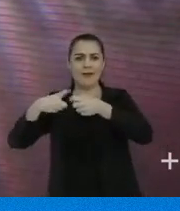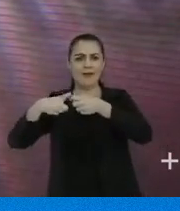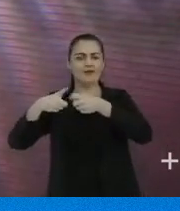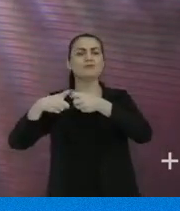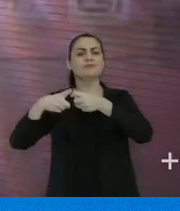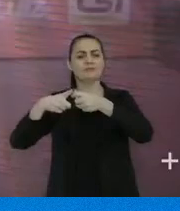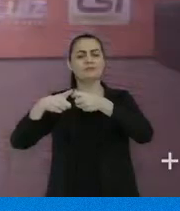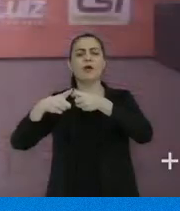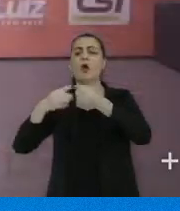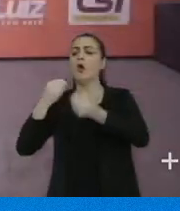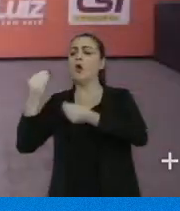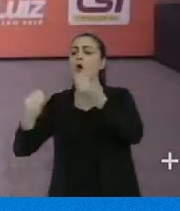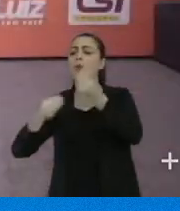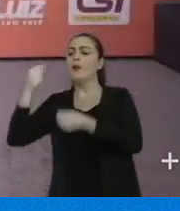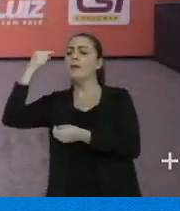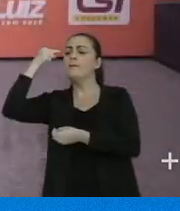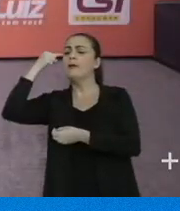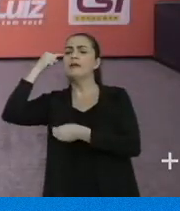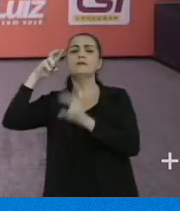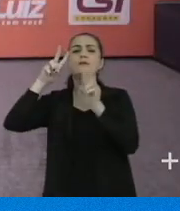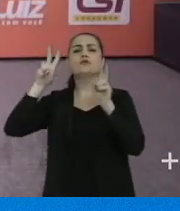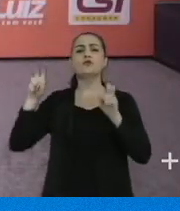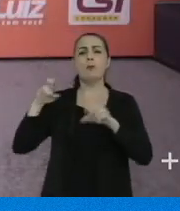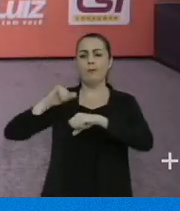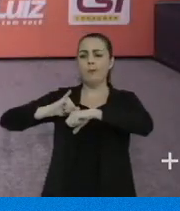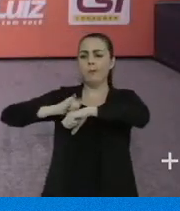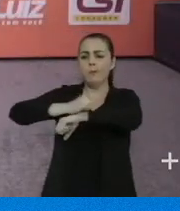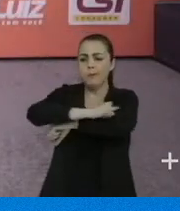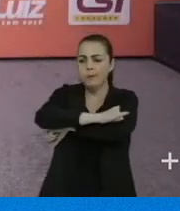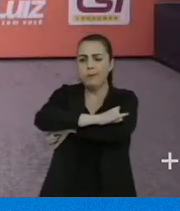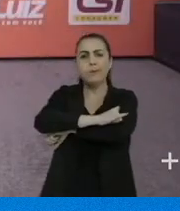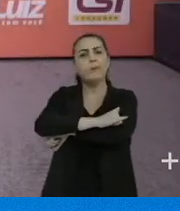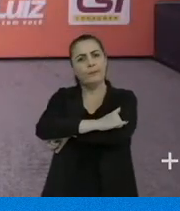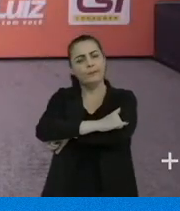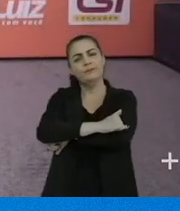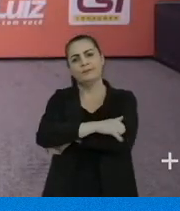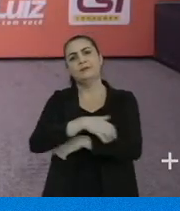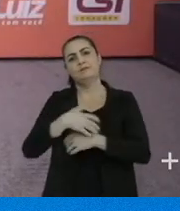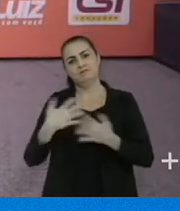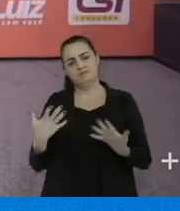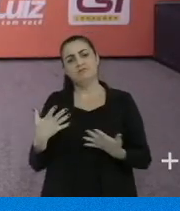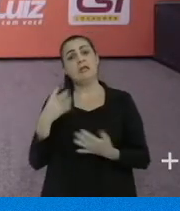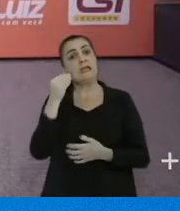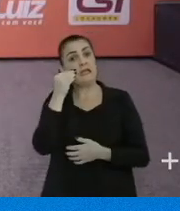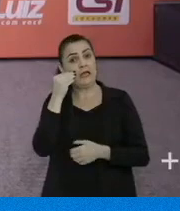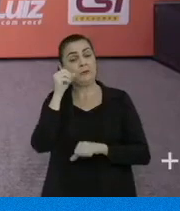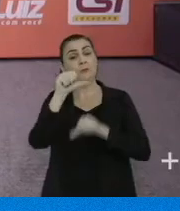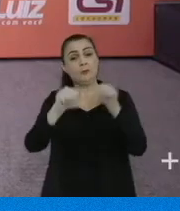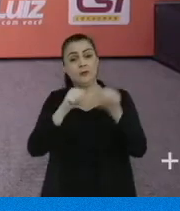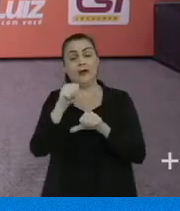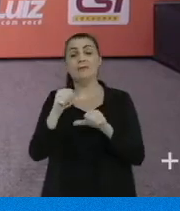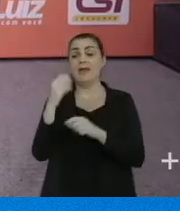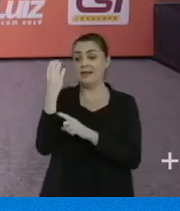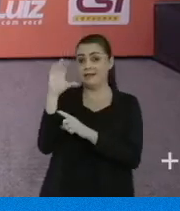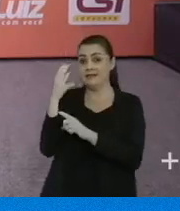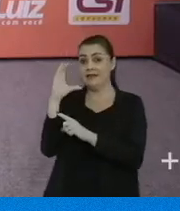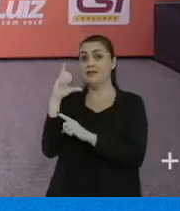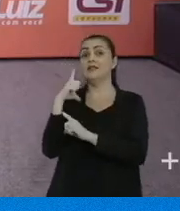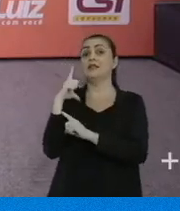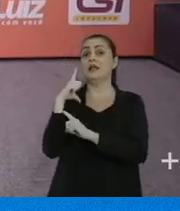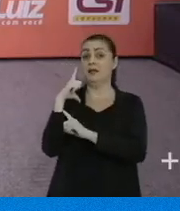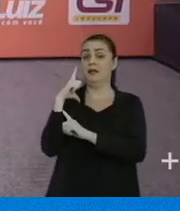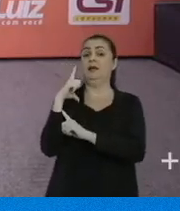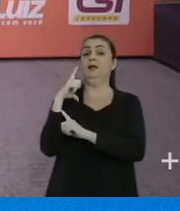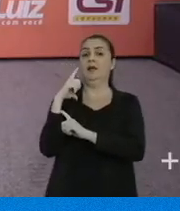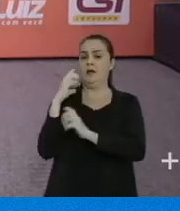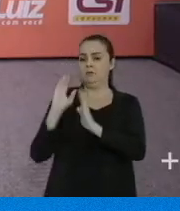limitado. Então, se tem tentado mudar isso, e a ciência tem evoluído com medicações e com tudo,